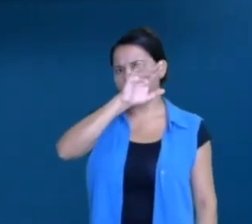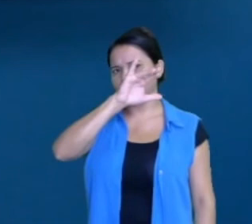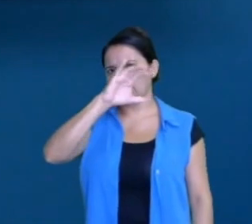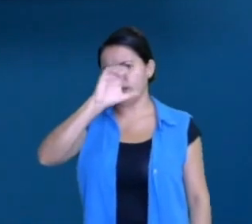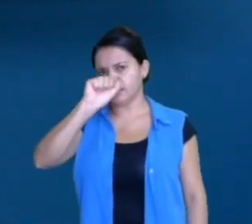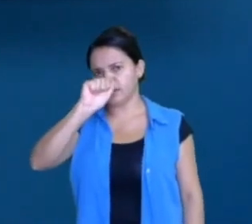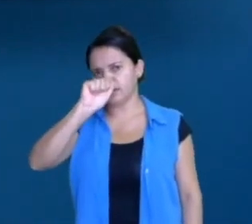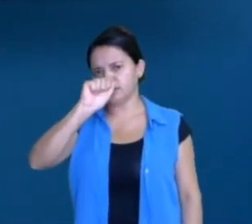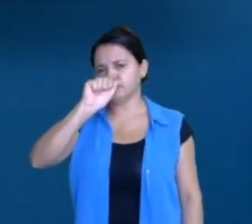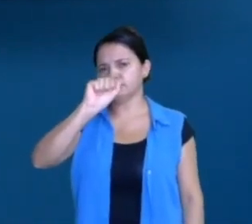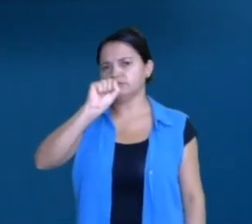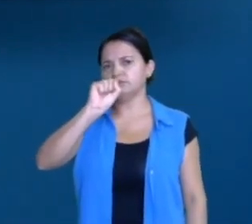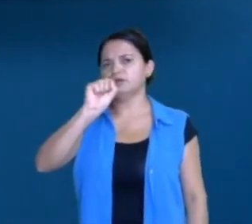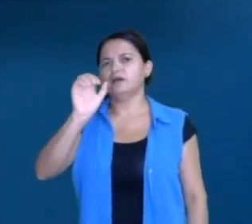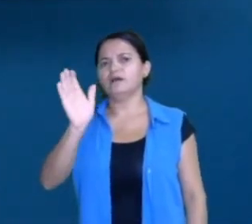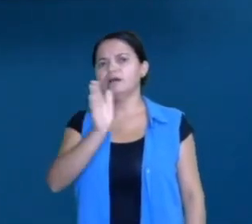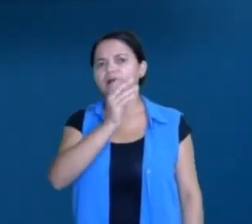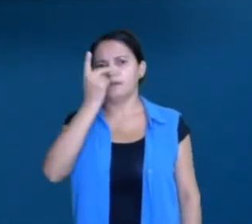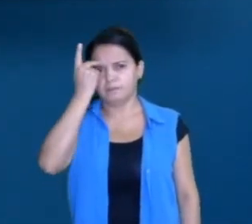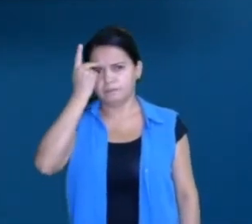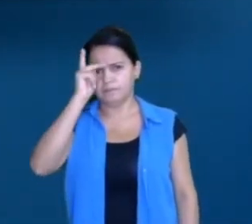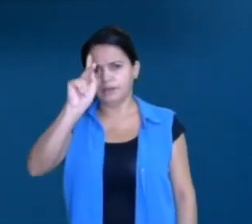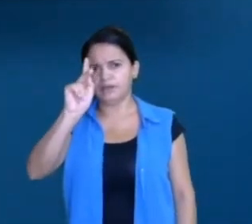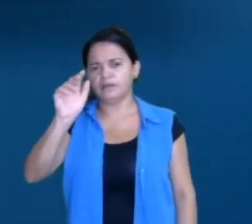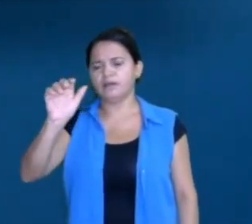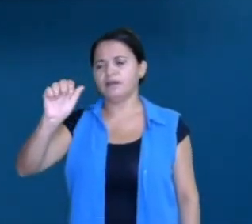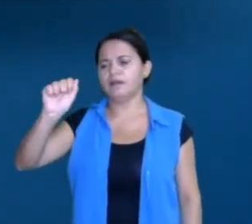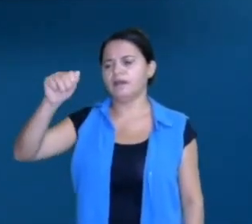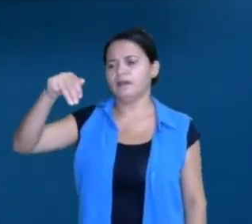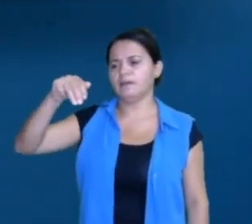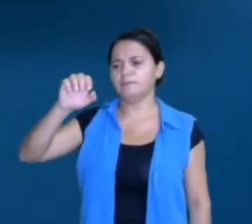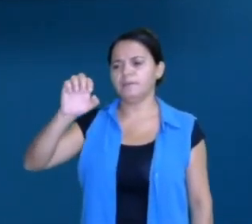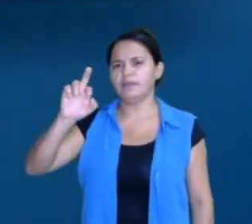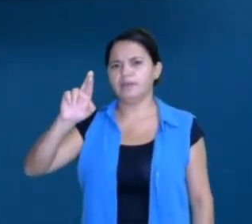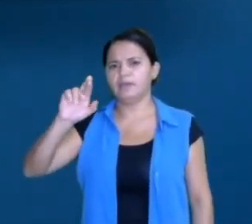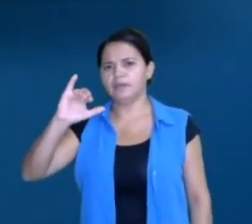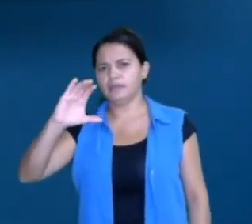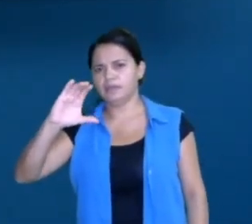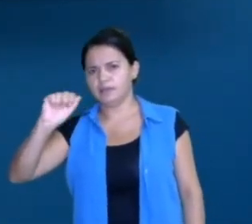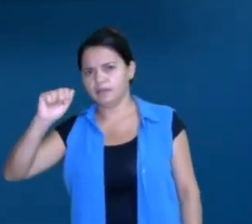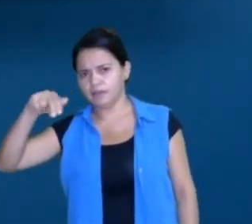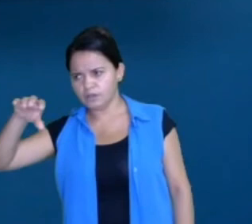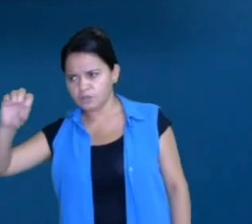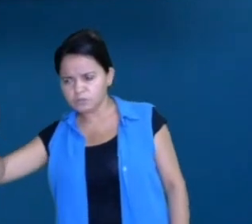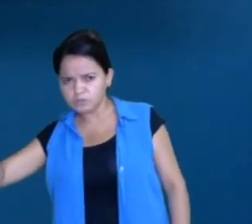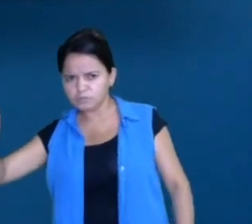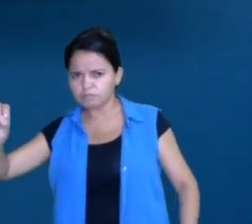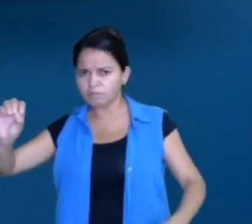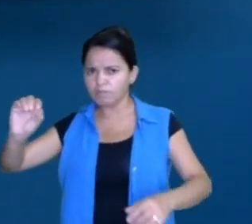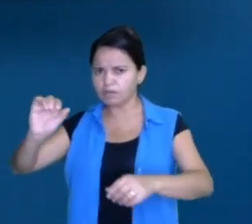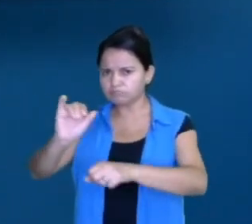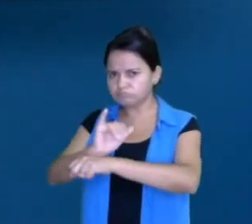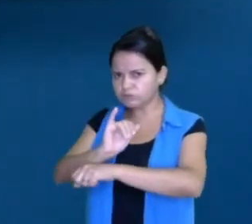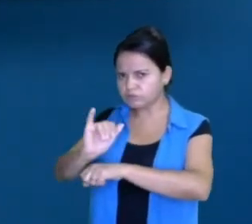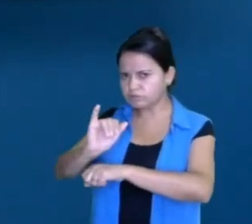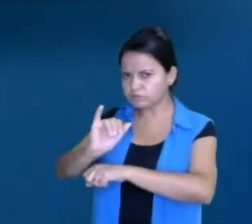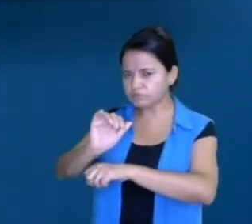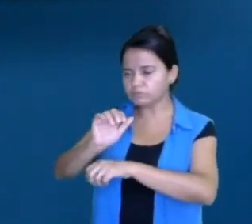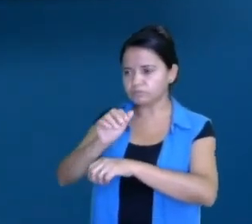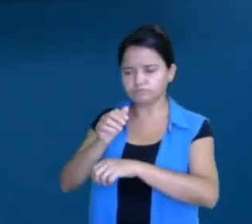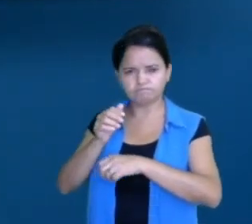grande porrete. Era uma estratégia que os Estados Unidos utilizaram para cada vez mais ganhar poder